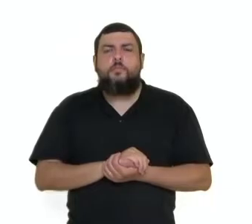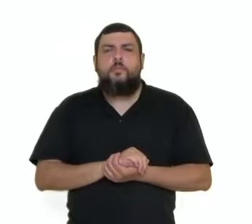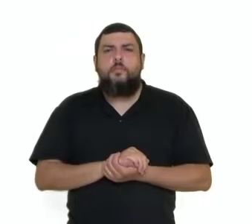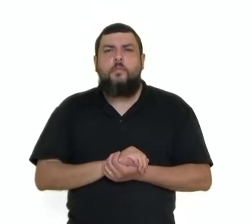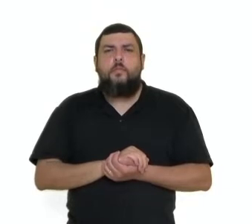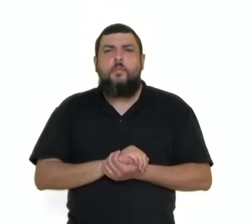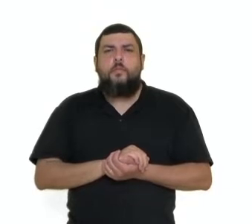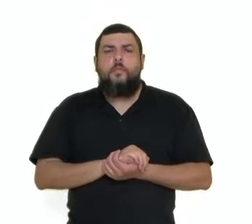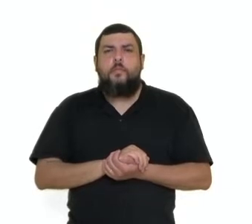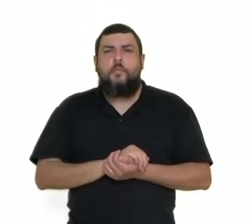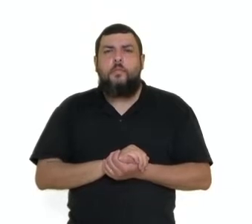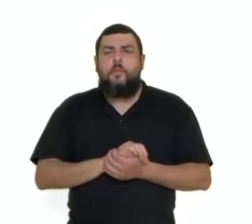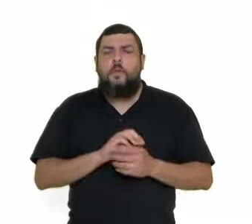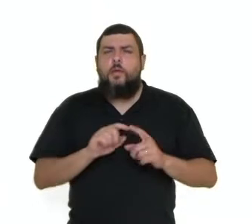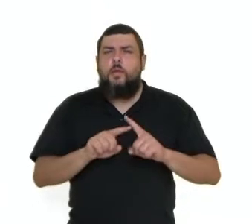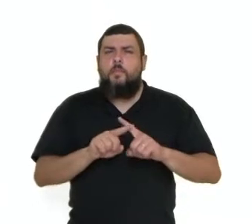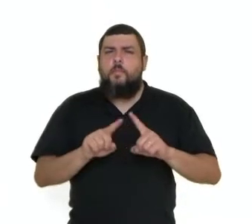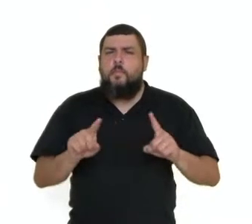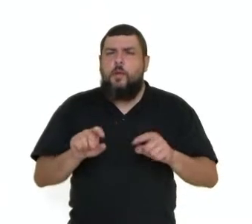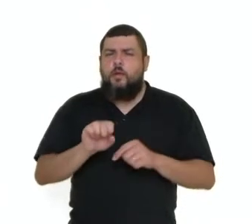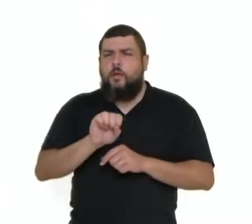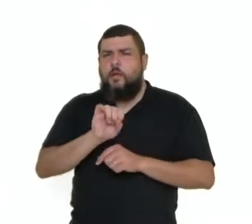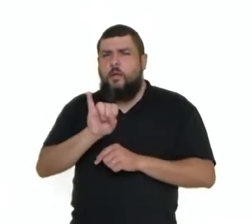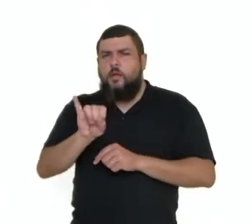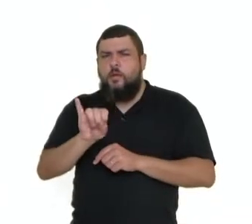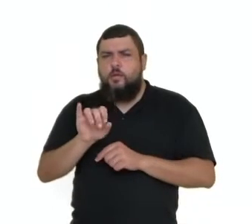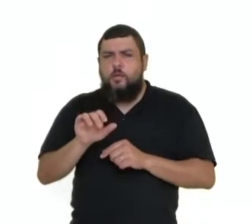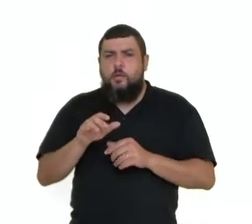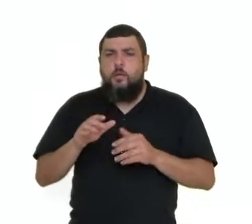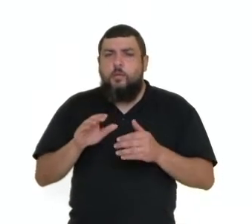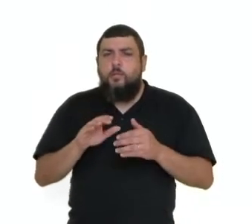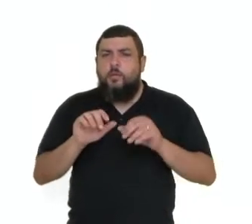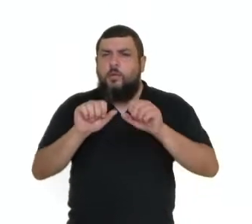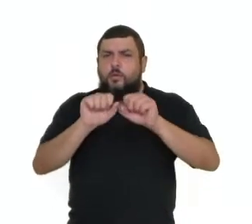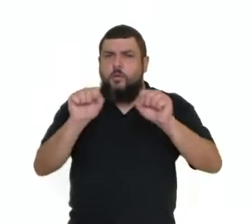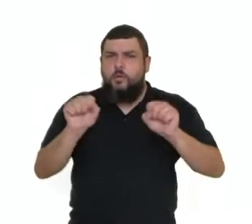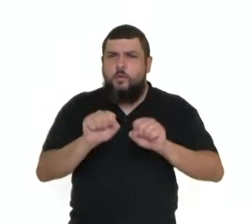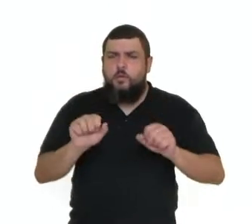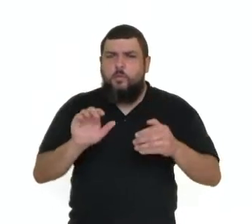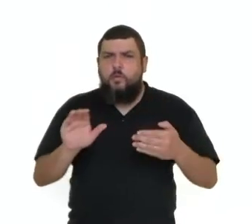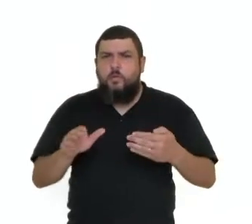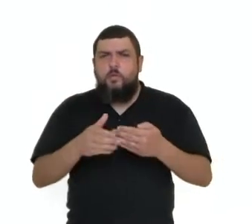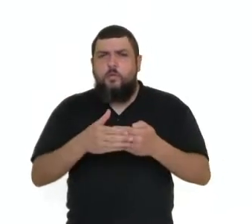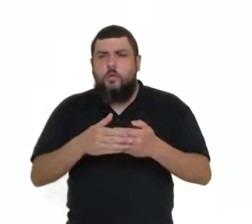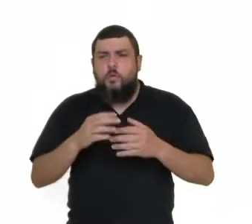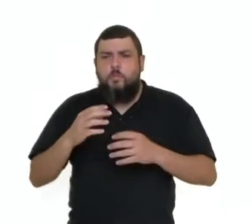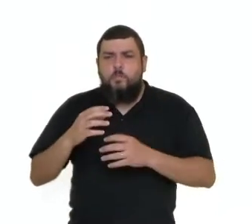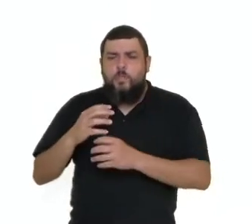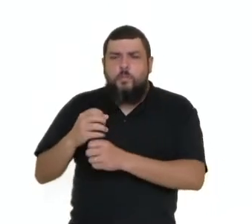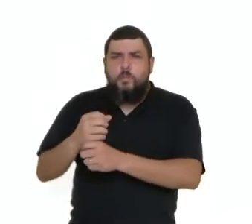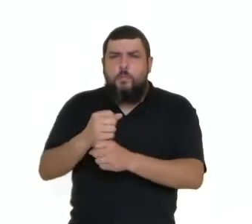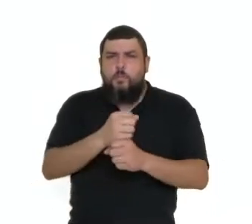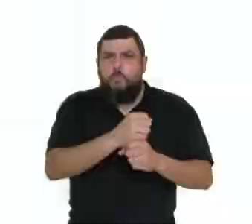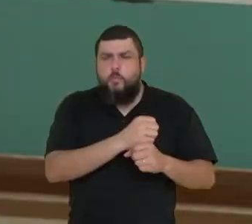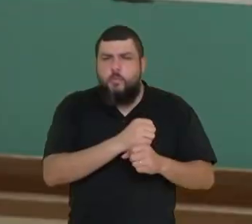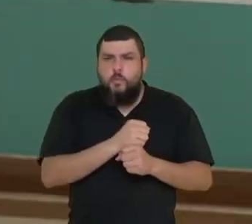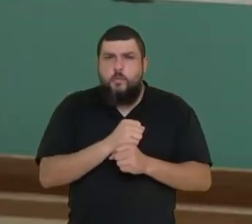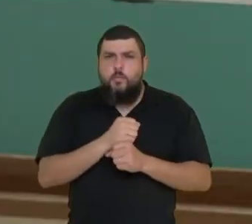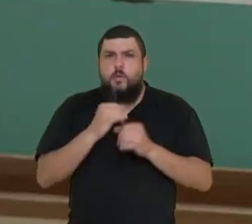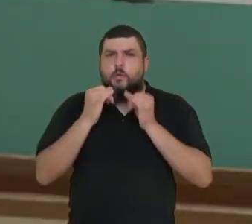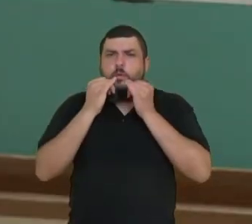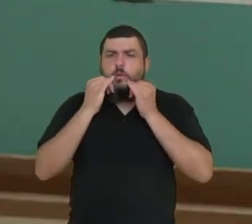se considerarmos o ambiente como um sistema fechado, a soma de todas as energias é constante. Então aqui percebo que nós não